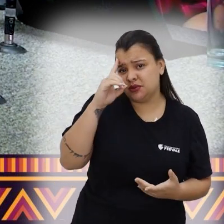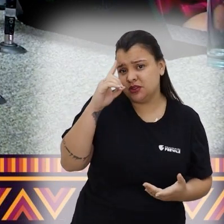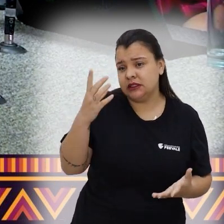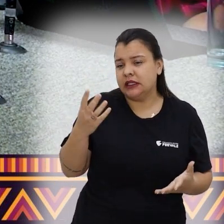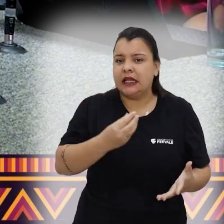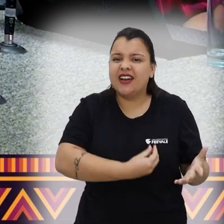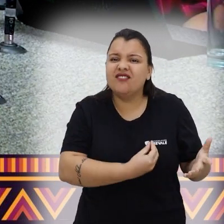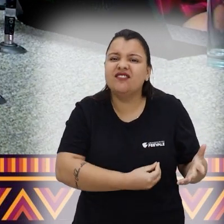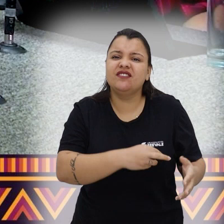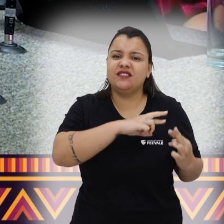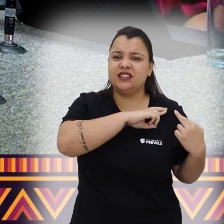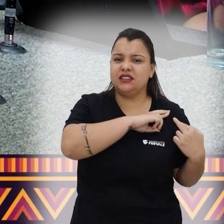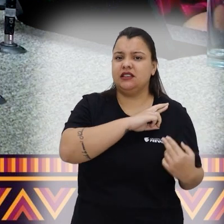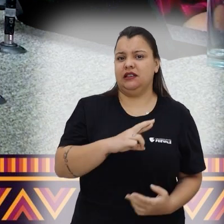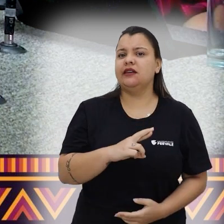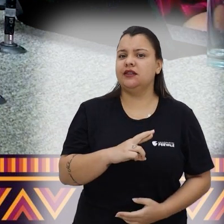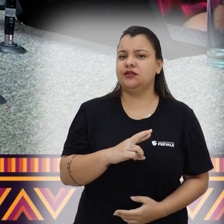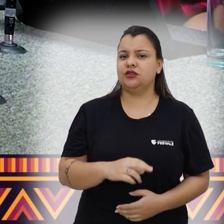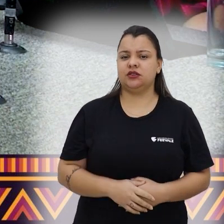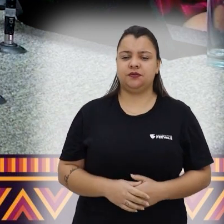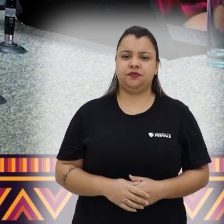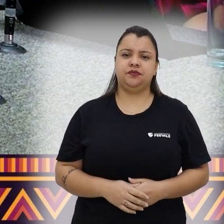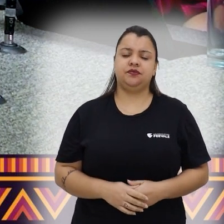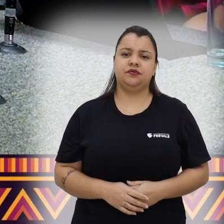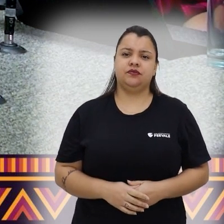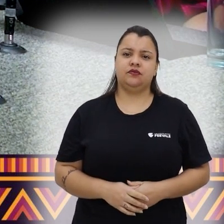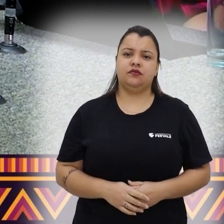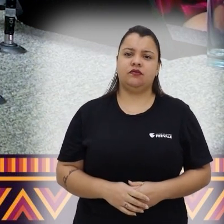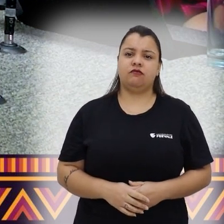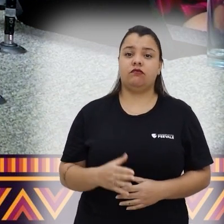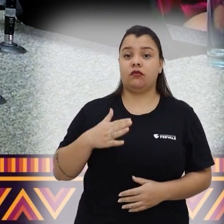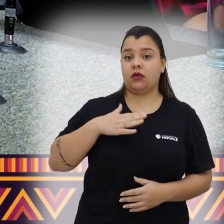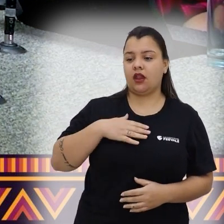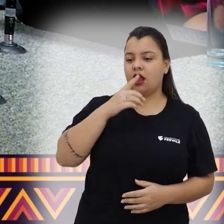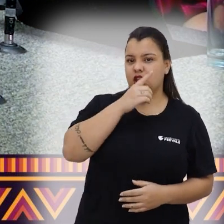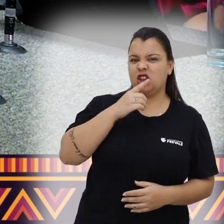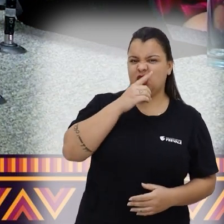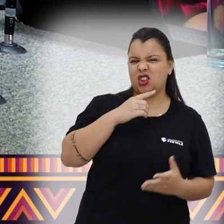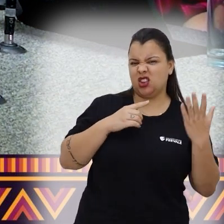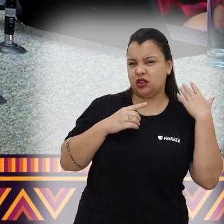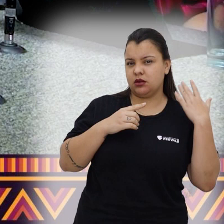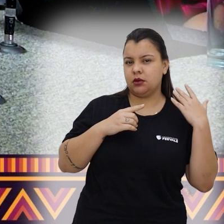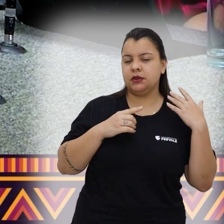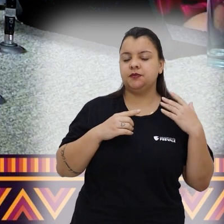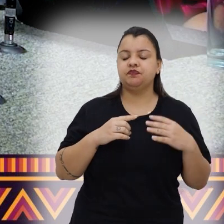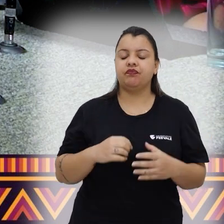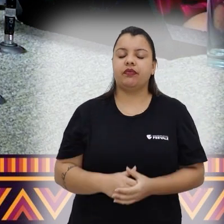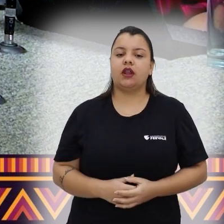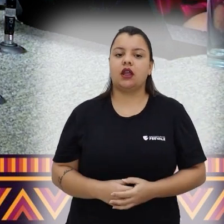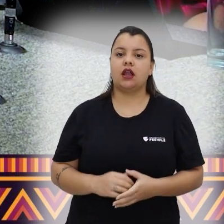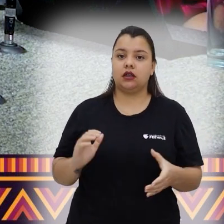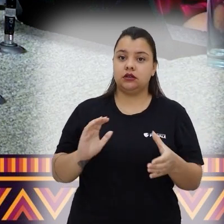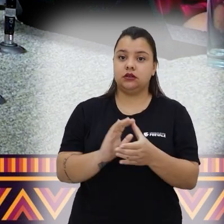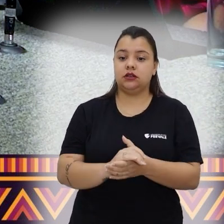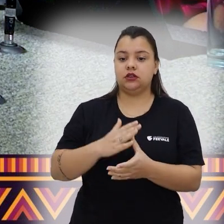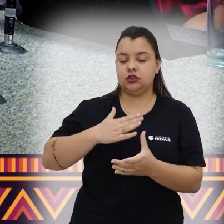religioso, principalmente. Sim. Né? E esse domingo eu fiquei tão feliz que a esposa do meu pai, que é uma mãe de